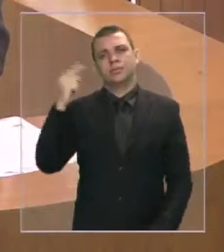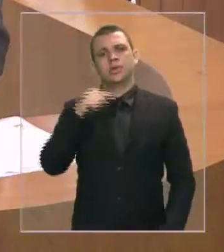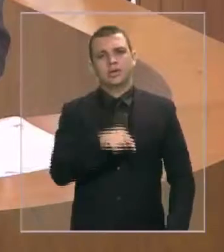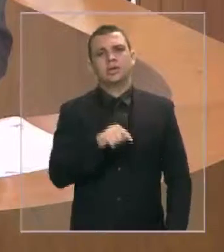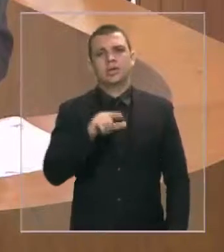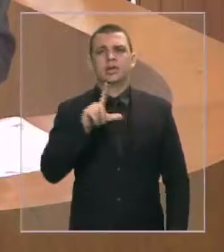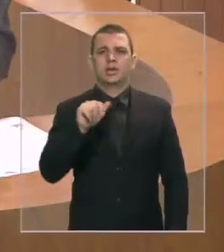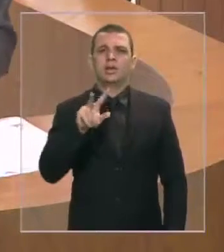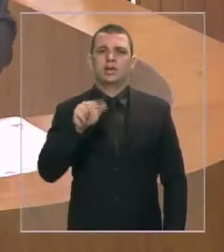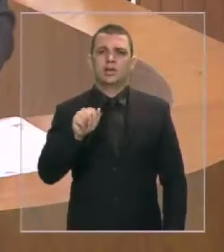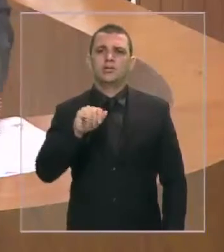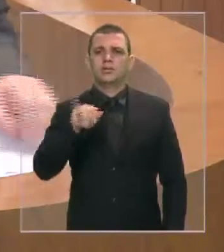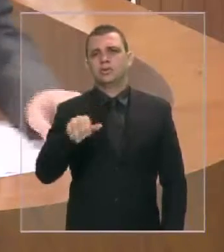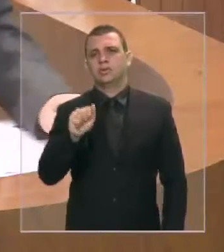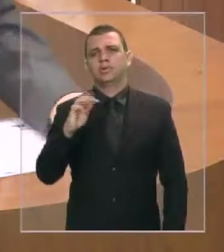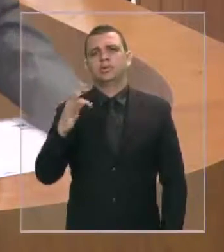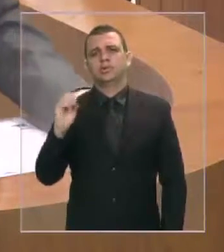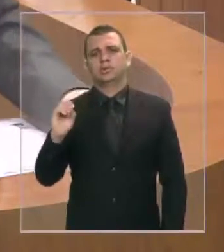Operação Lava Jato.